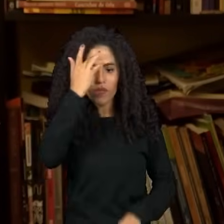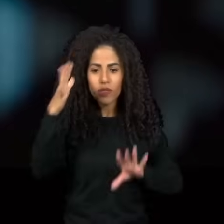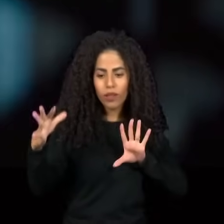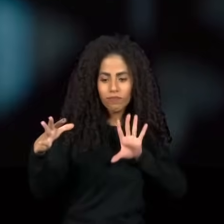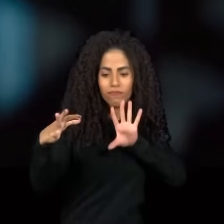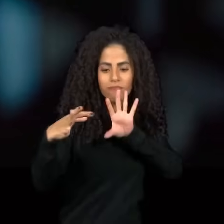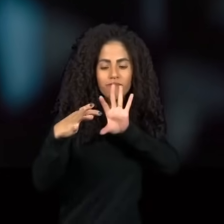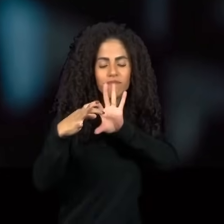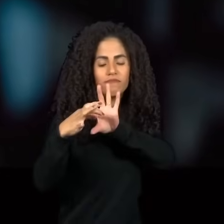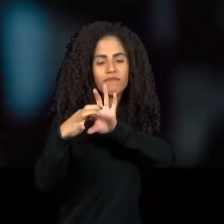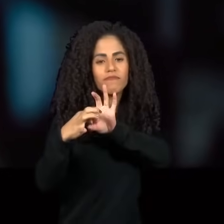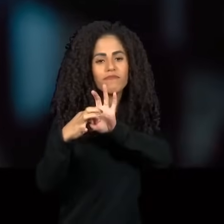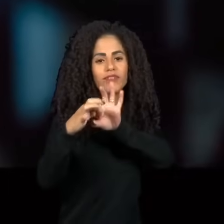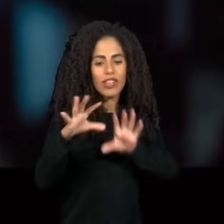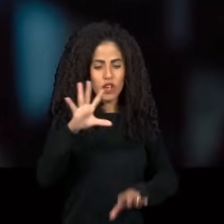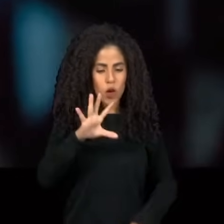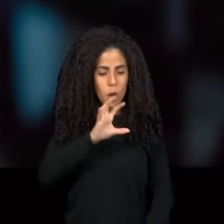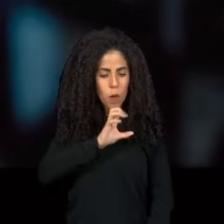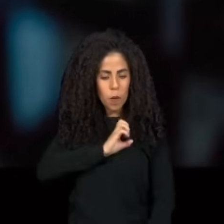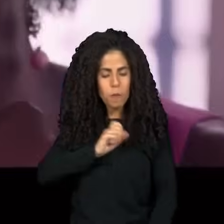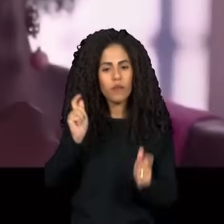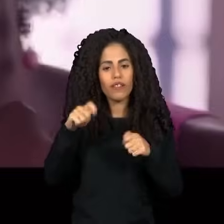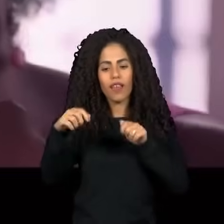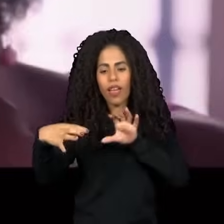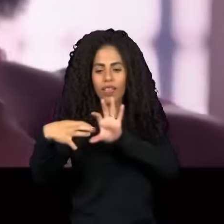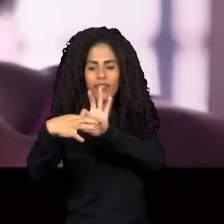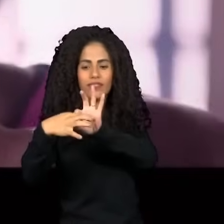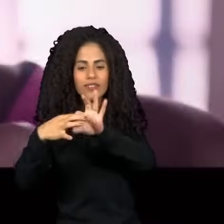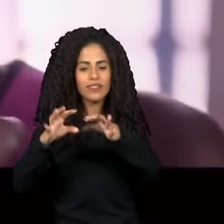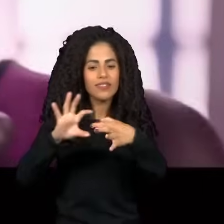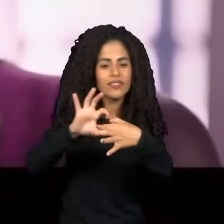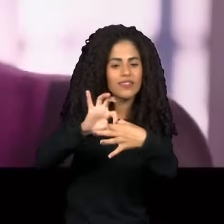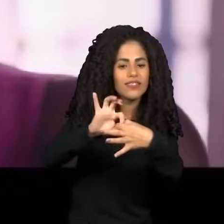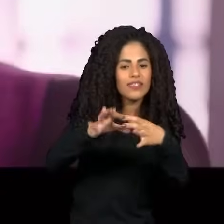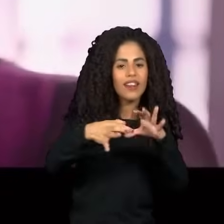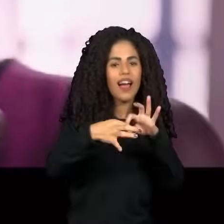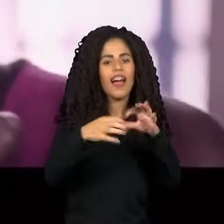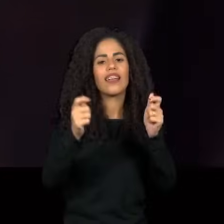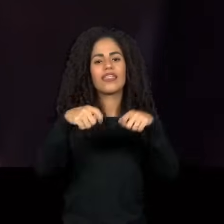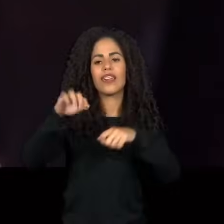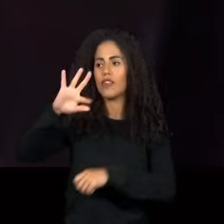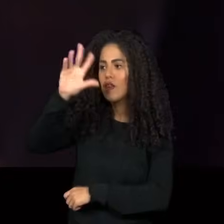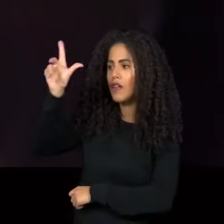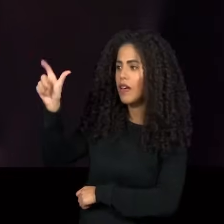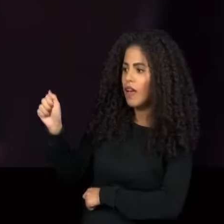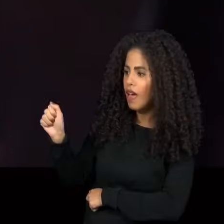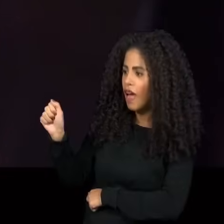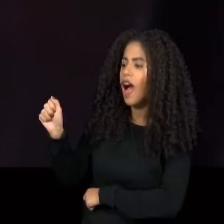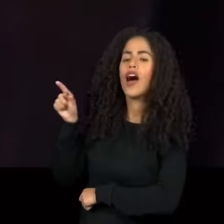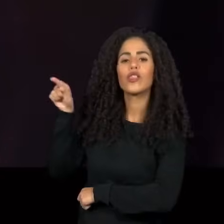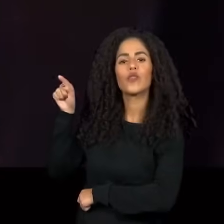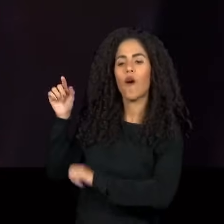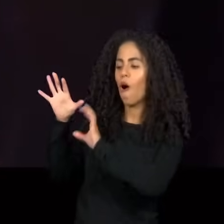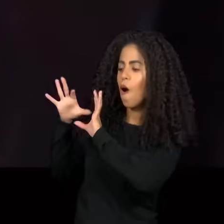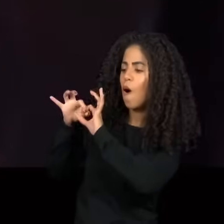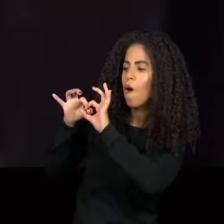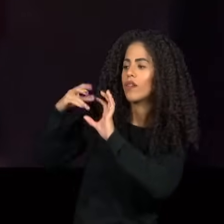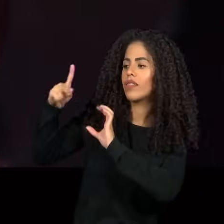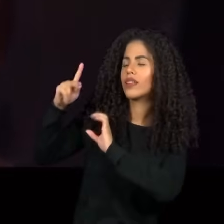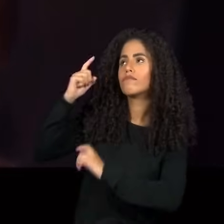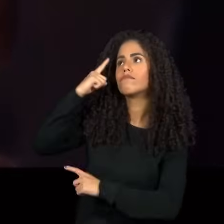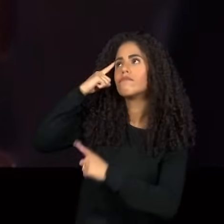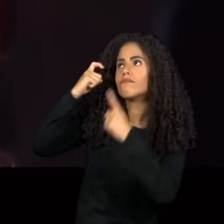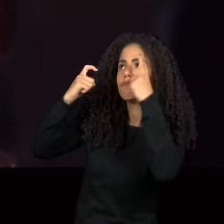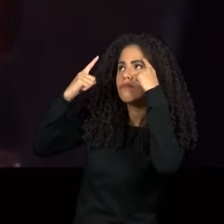a outra, um amor que o outro é tudo, no contexto africano é mais frequente a ideia